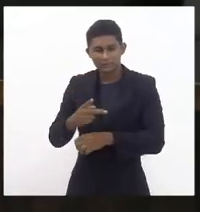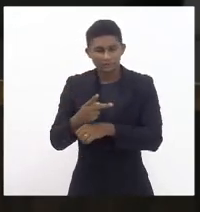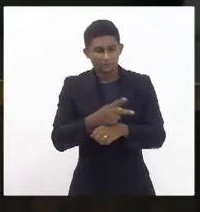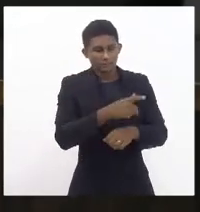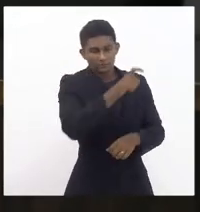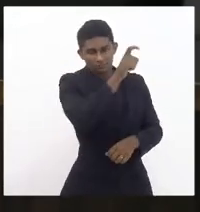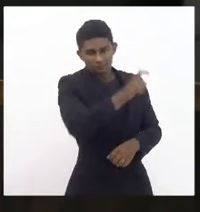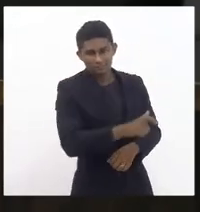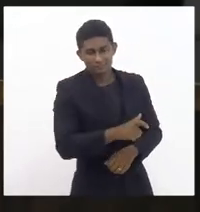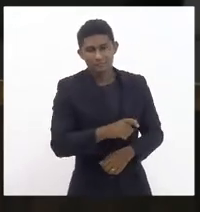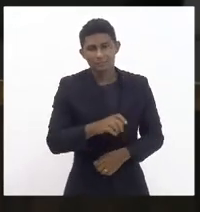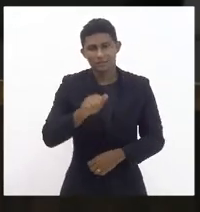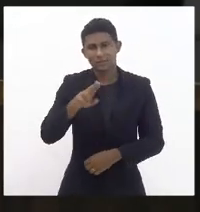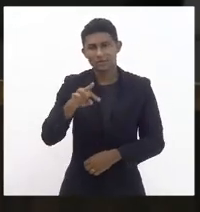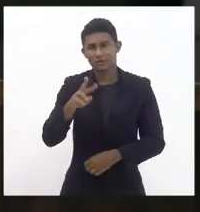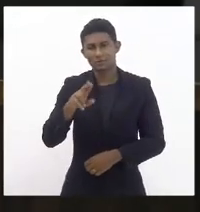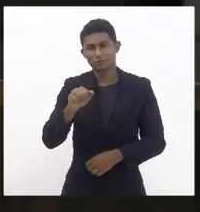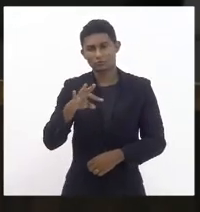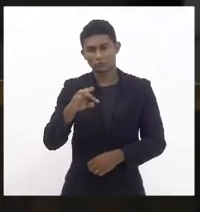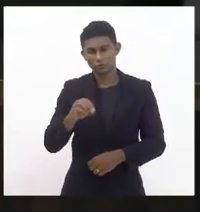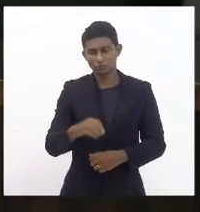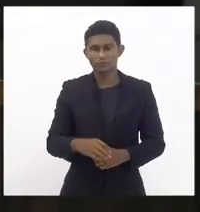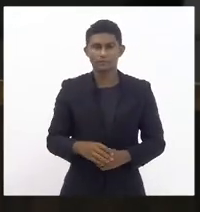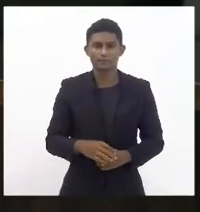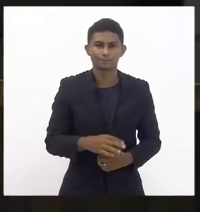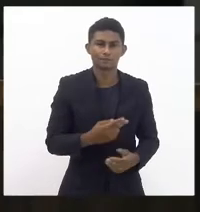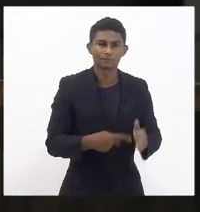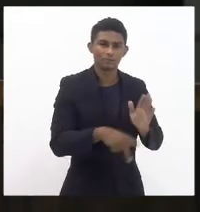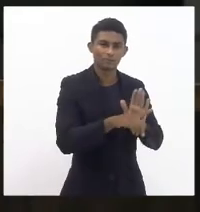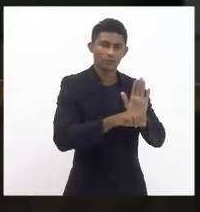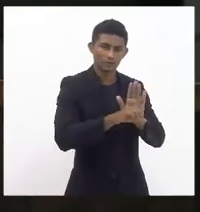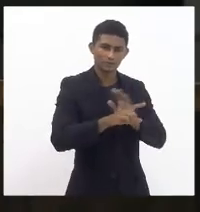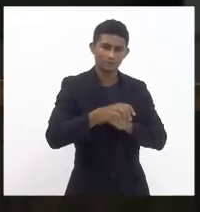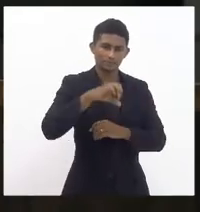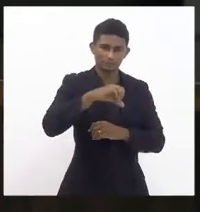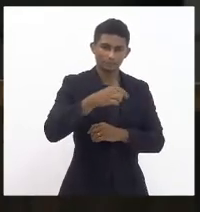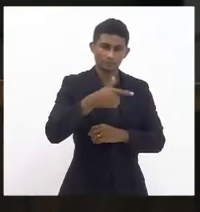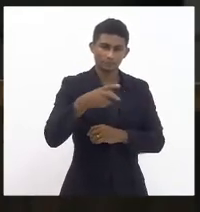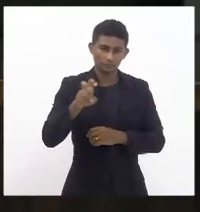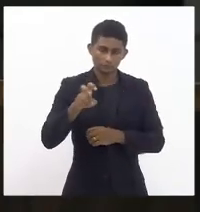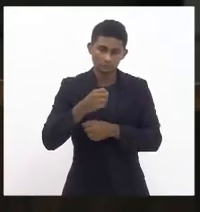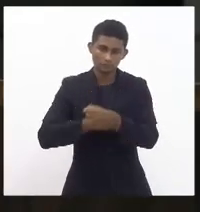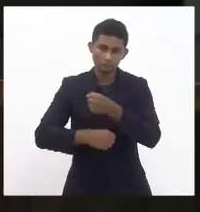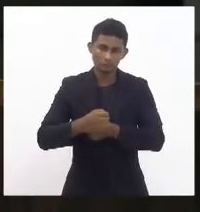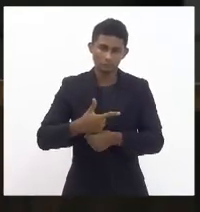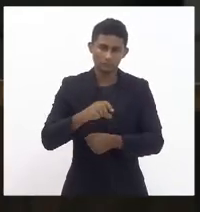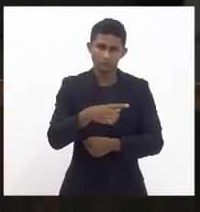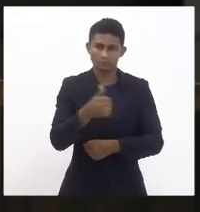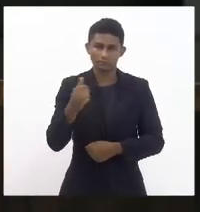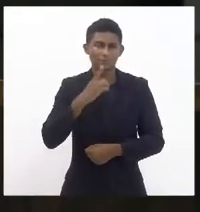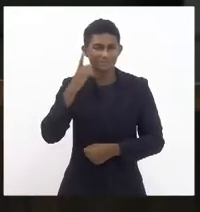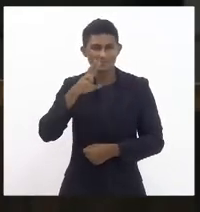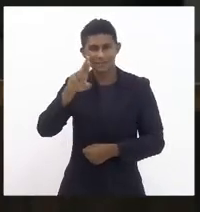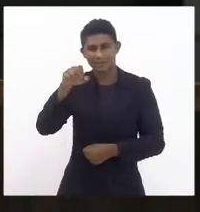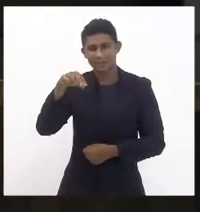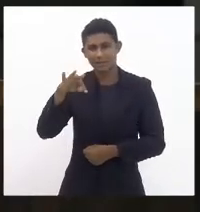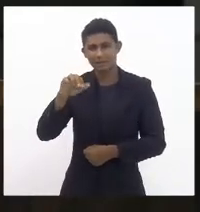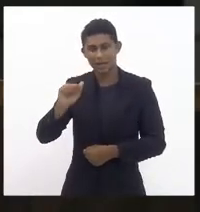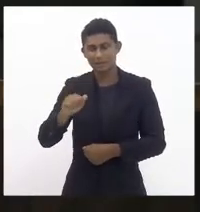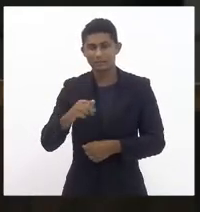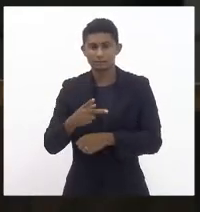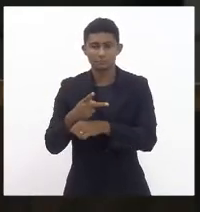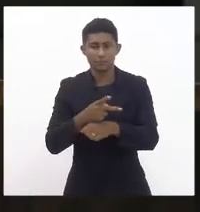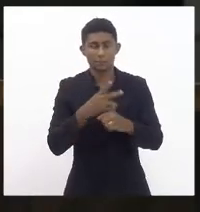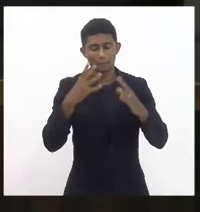parecer da comissão de normas favorável estado mas canela pois a resolução 925 21 de ator foi deputada Renata concede prêmio